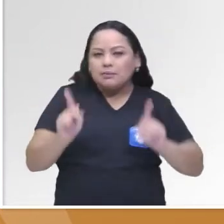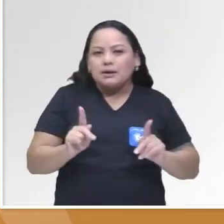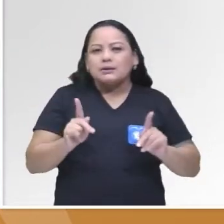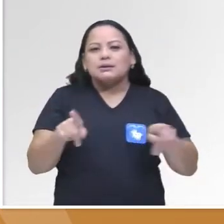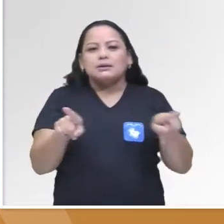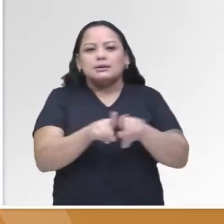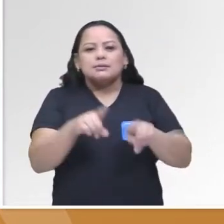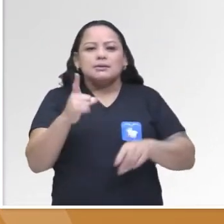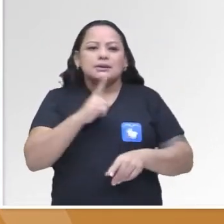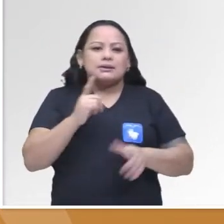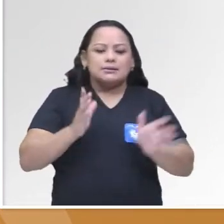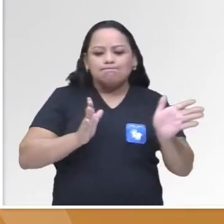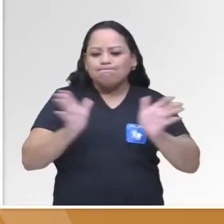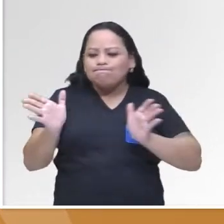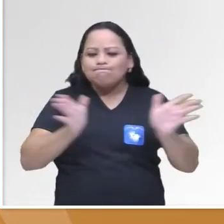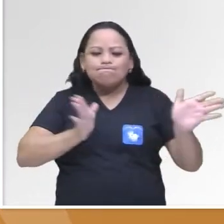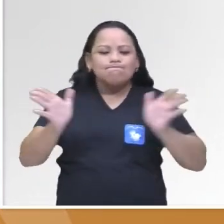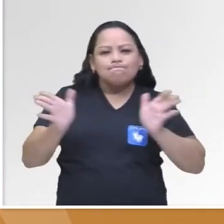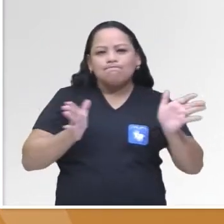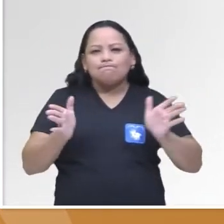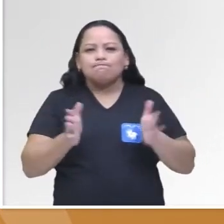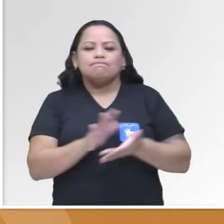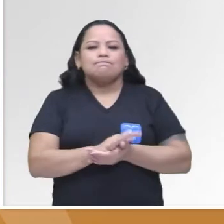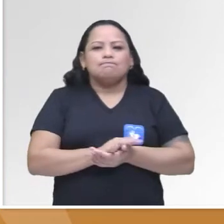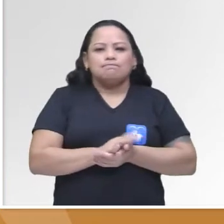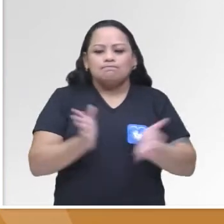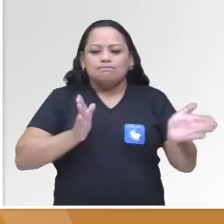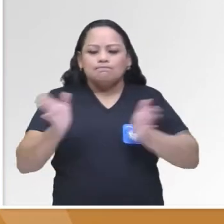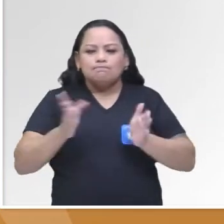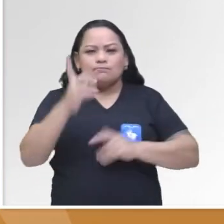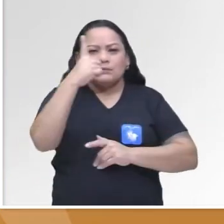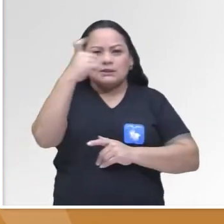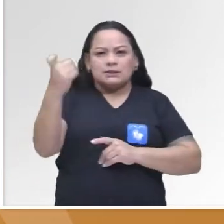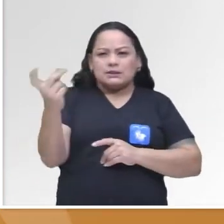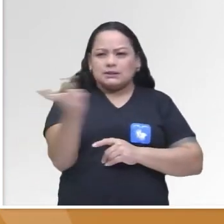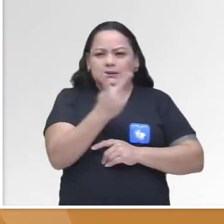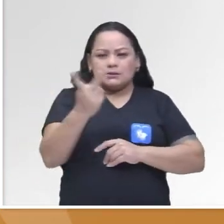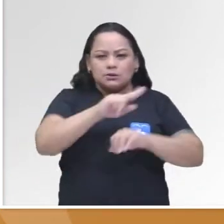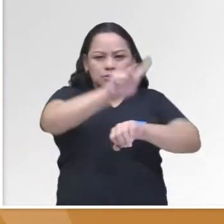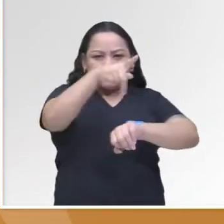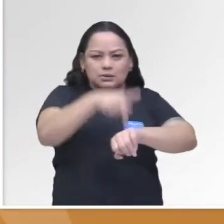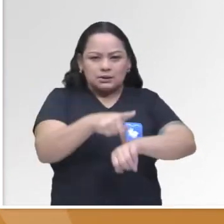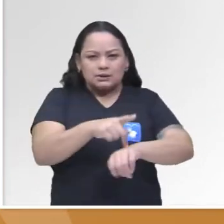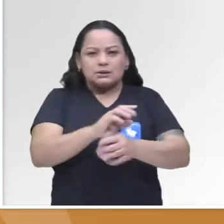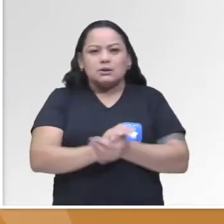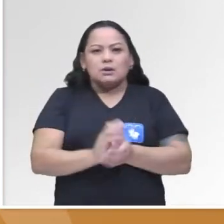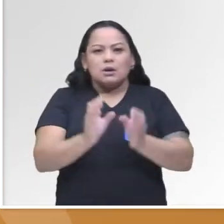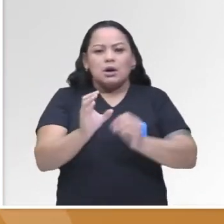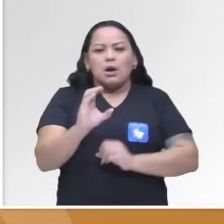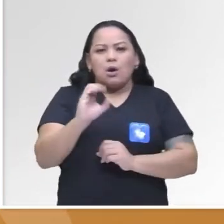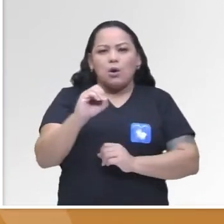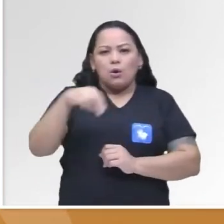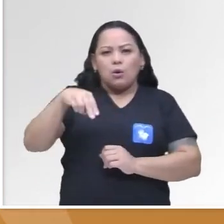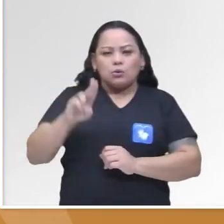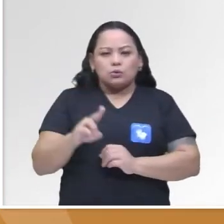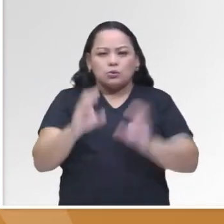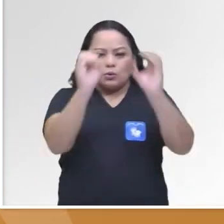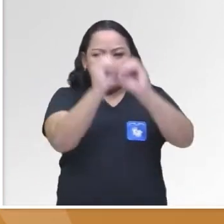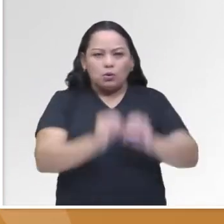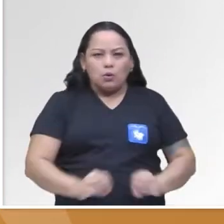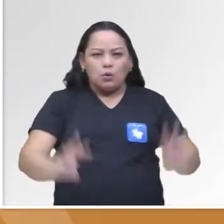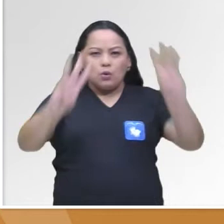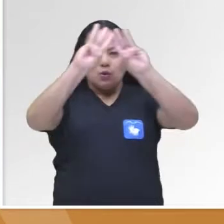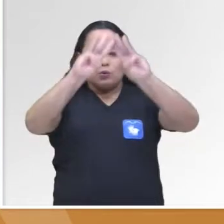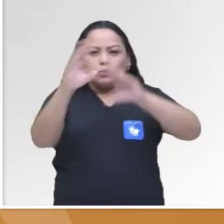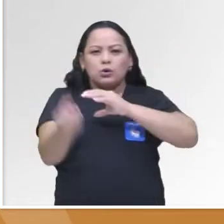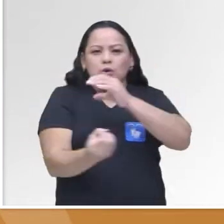ali ficar intermediando os interesses entre as grandes nações, a chamada ONU, né? A Organização das Nações Unidas, que